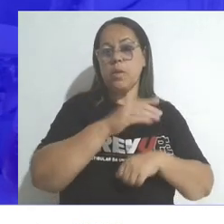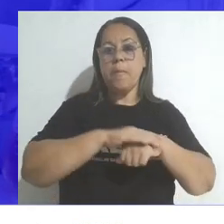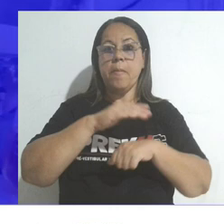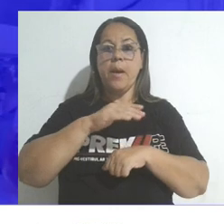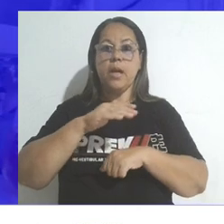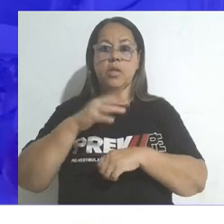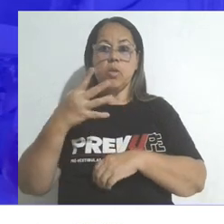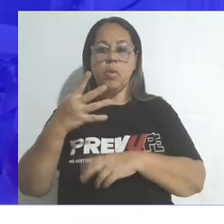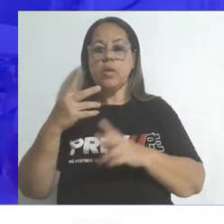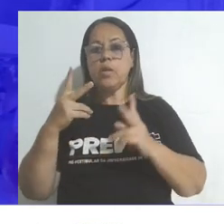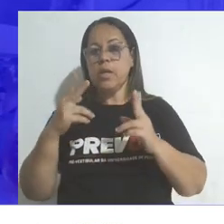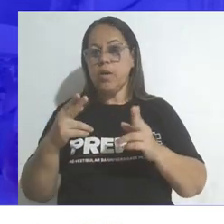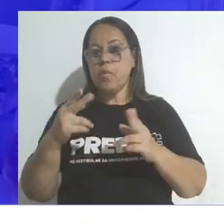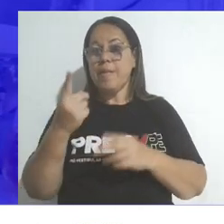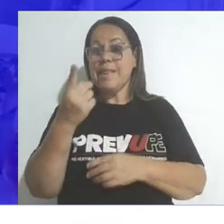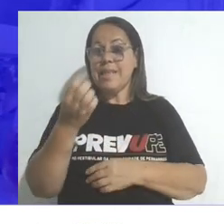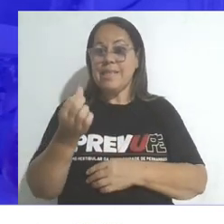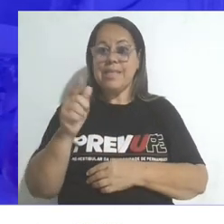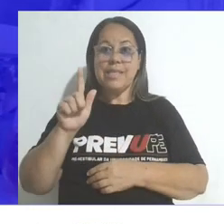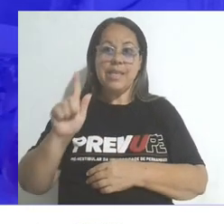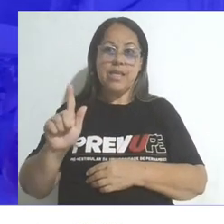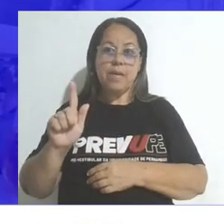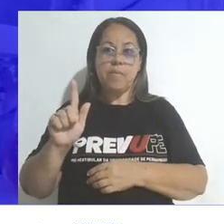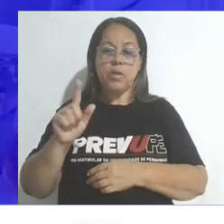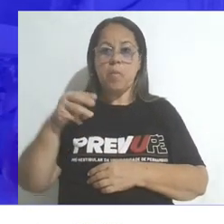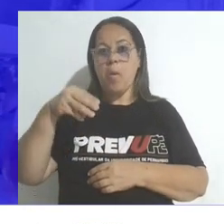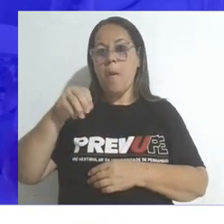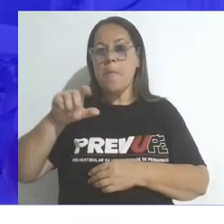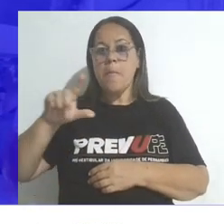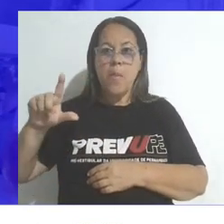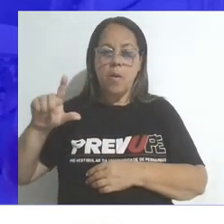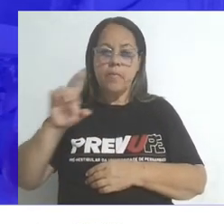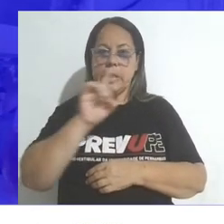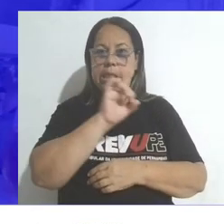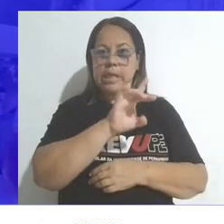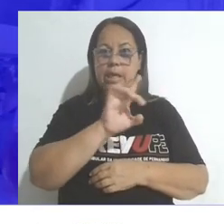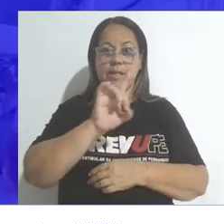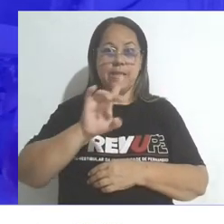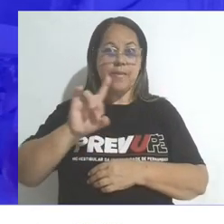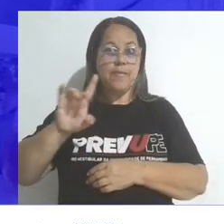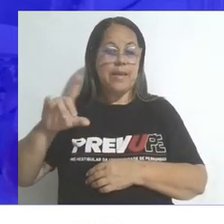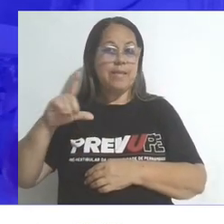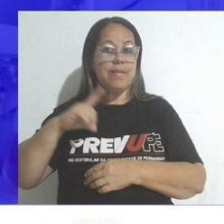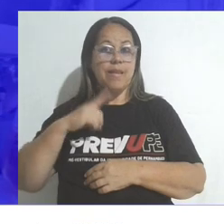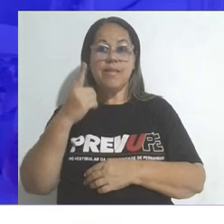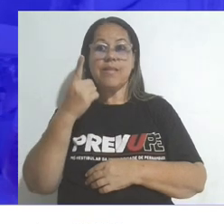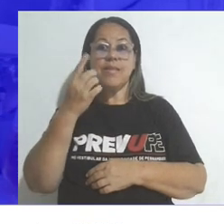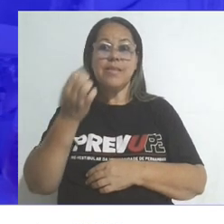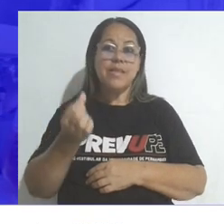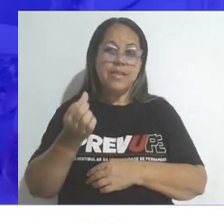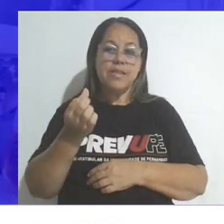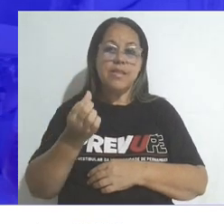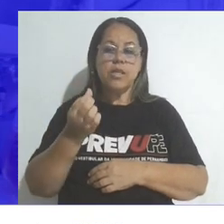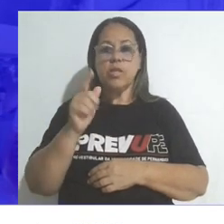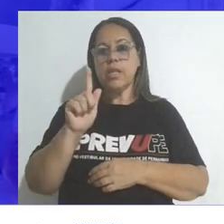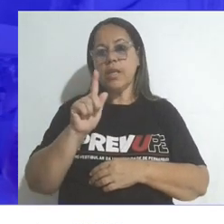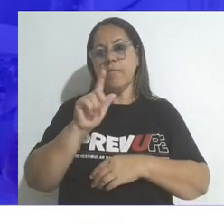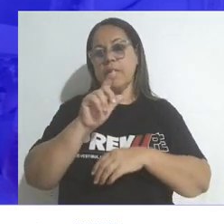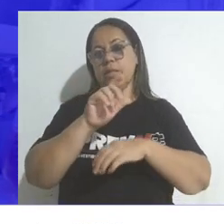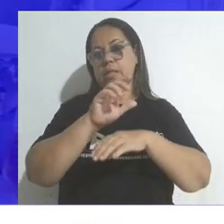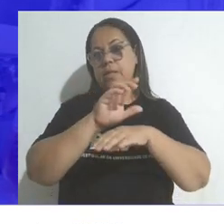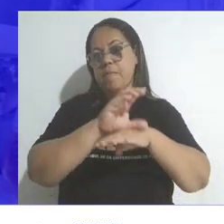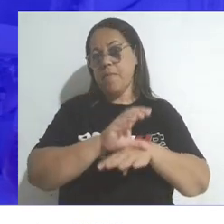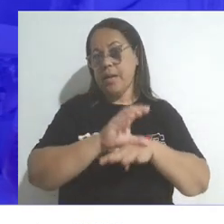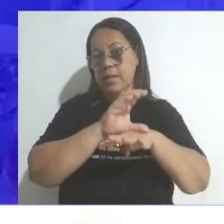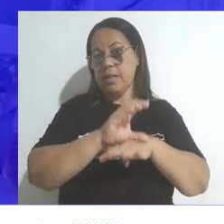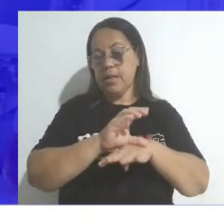de 16 gramas por mol. Assim, cada mol de metano tem 16 gramas de metano. Nesse